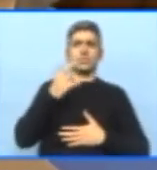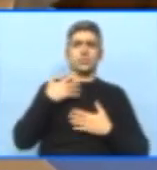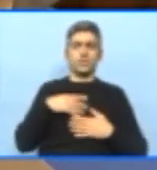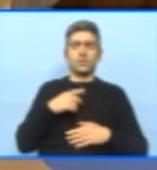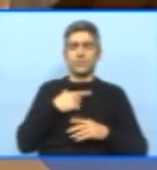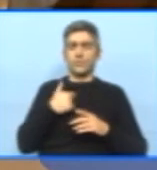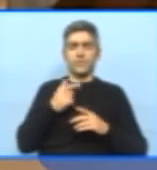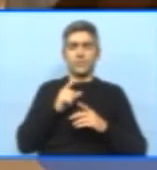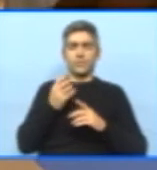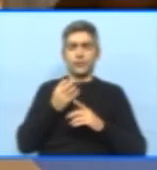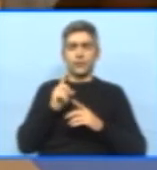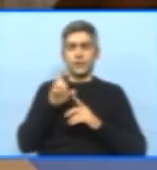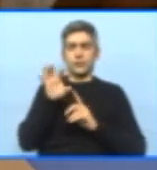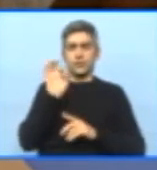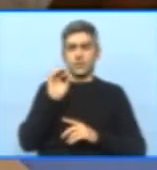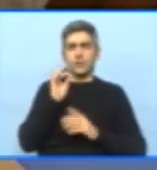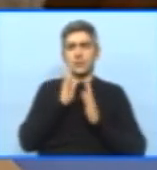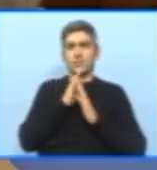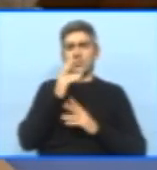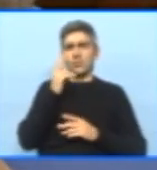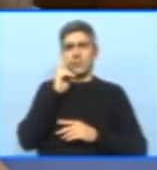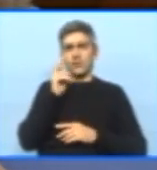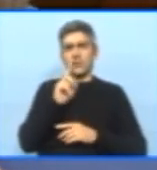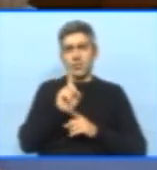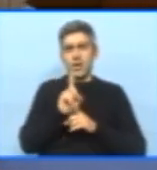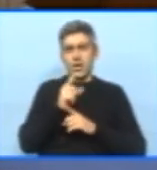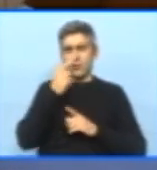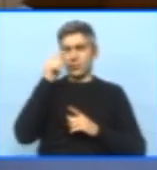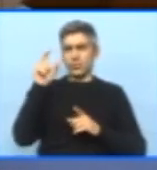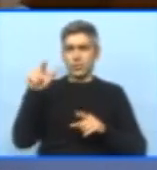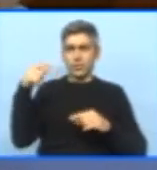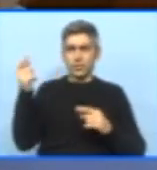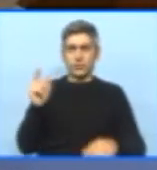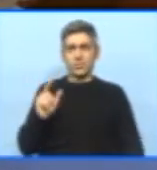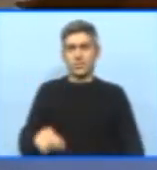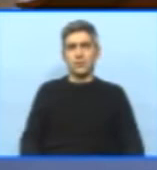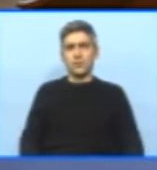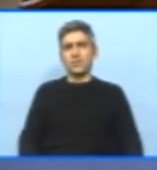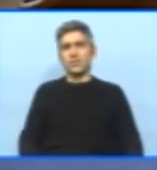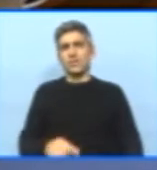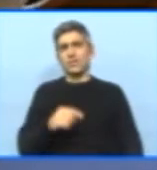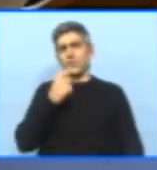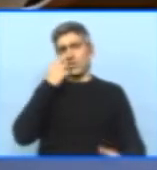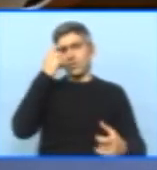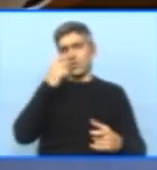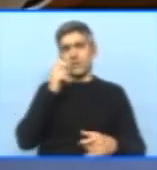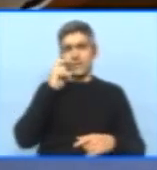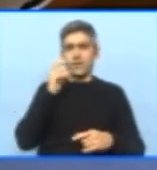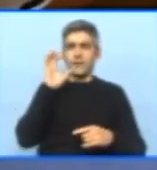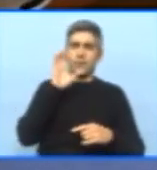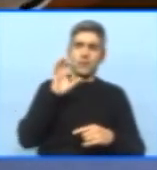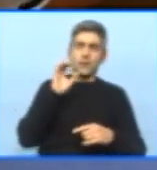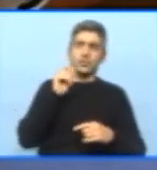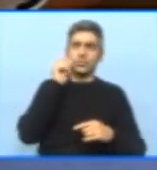esse que eu escolhi. Deus não vê como o ser humano, não é? O ser humano olha às aparências, o Senhor vê